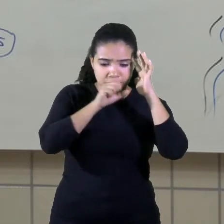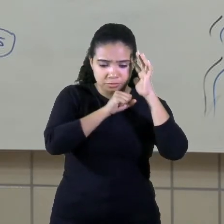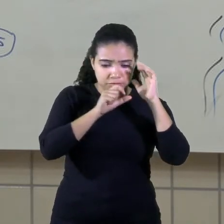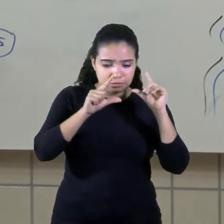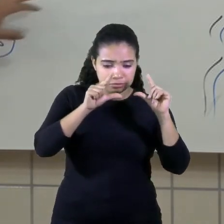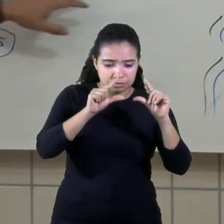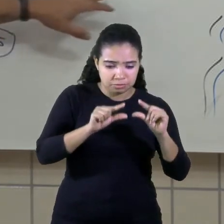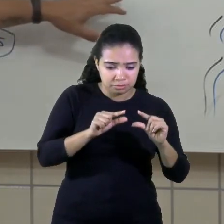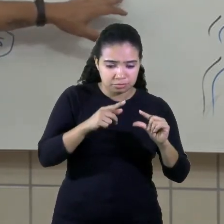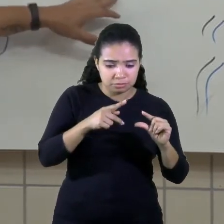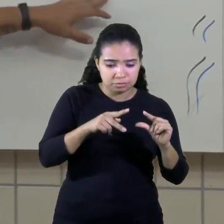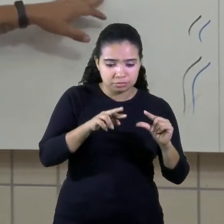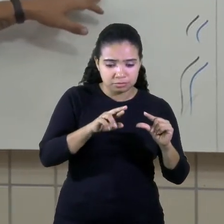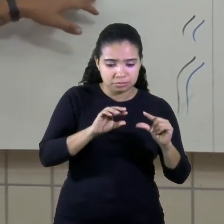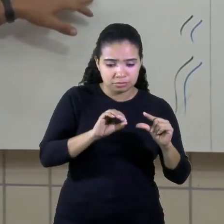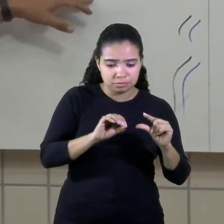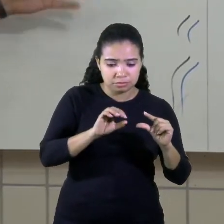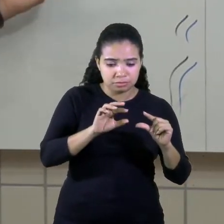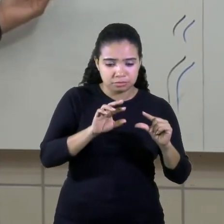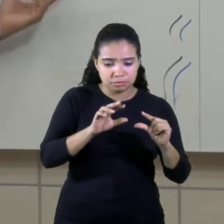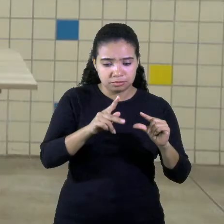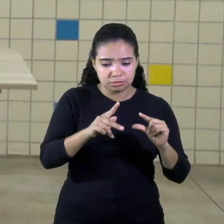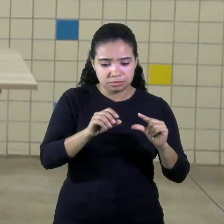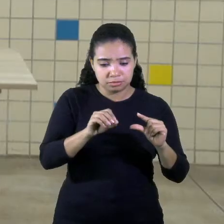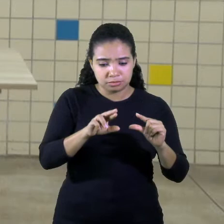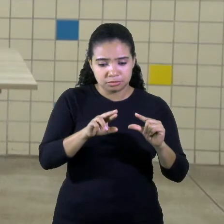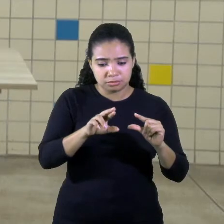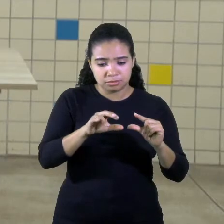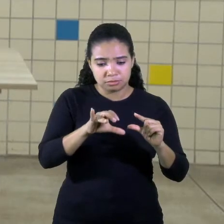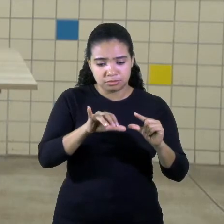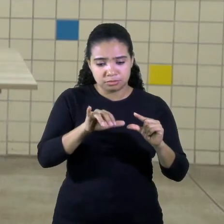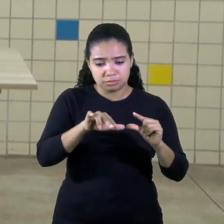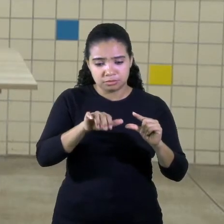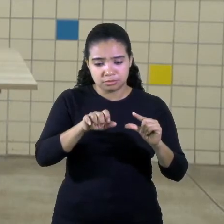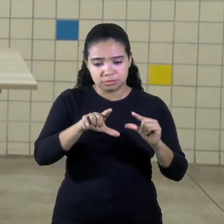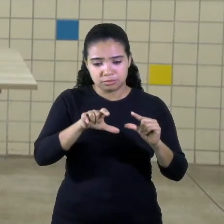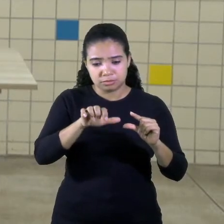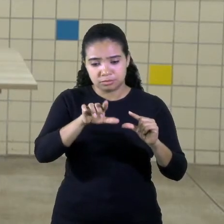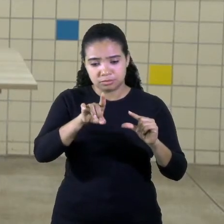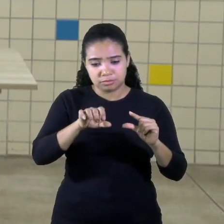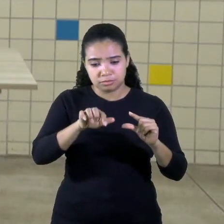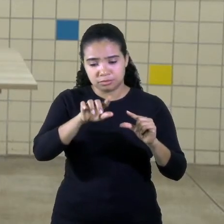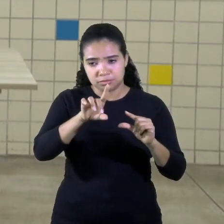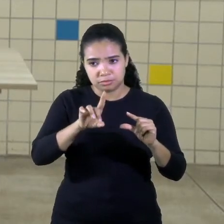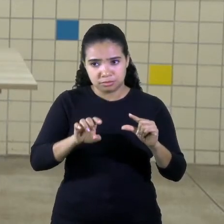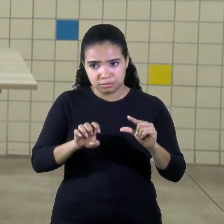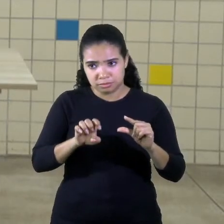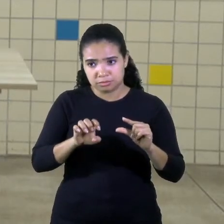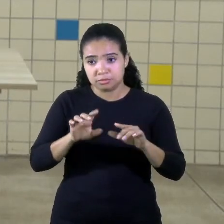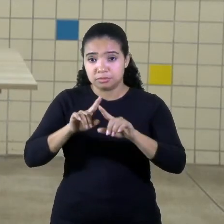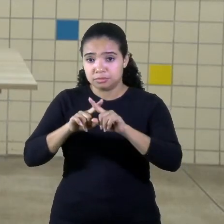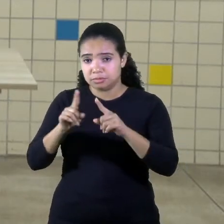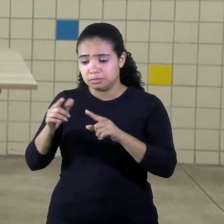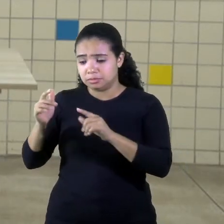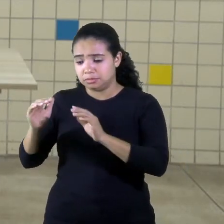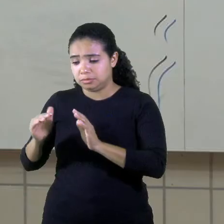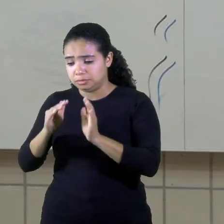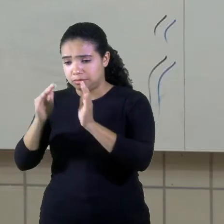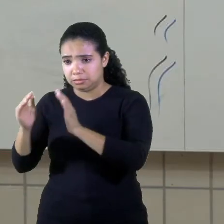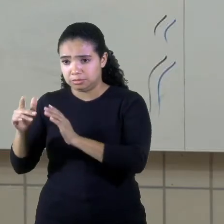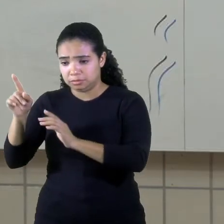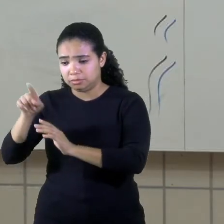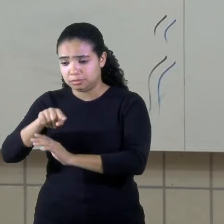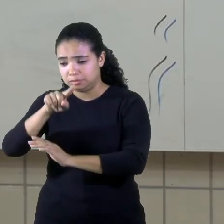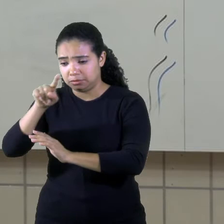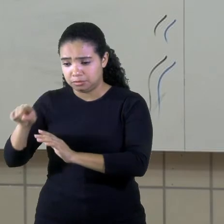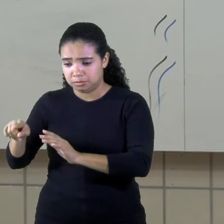proporcionalidade do que pensando numa equação de primeiro grau. É óbvio que o processo que você escolhe